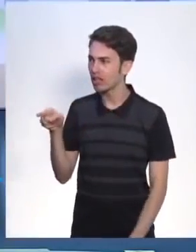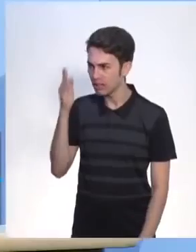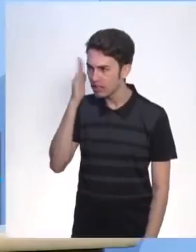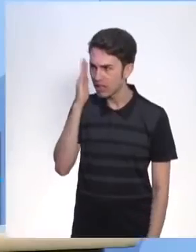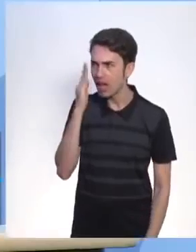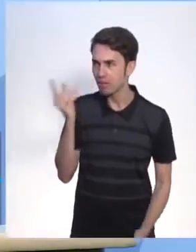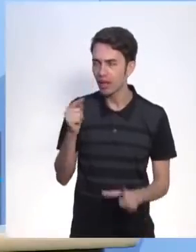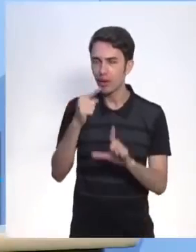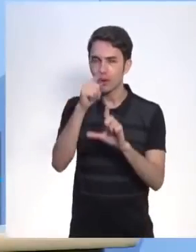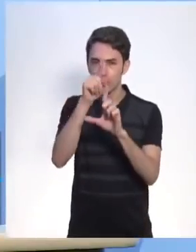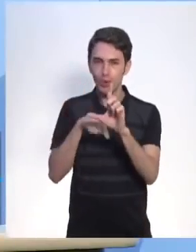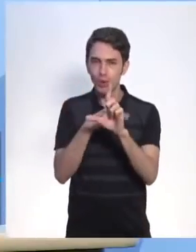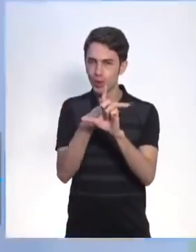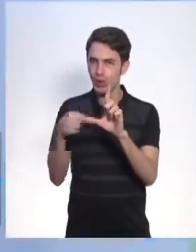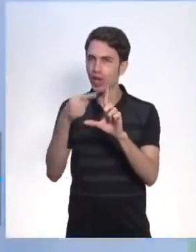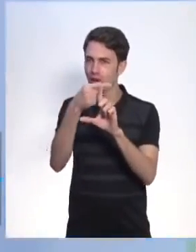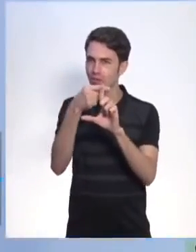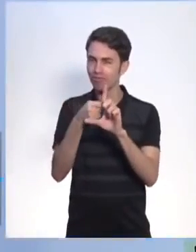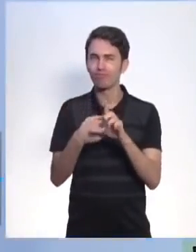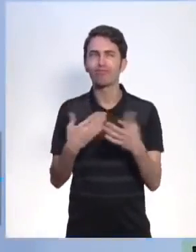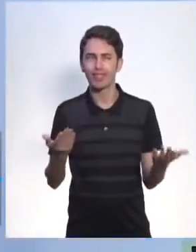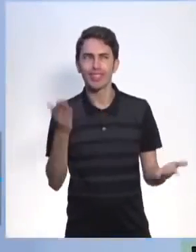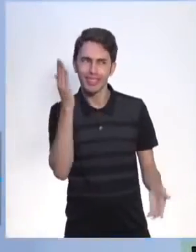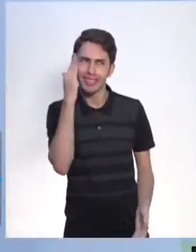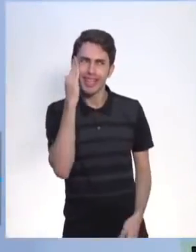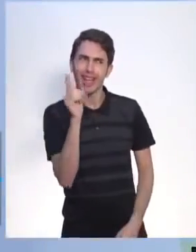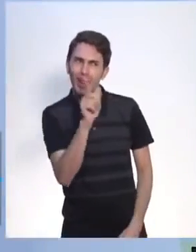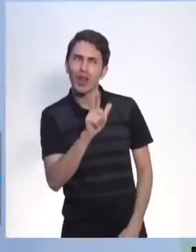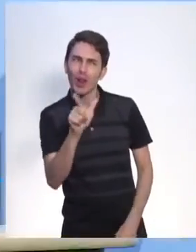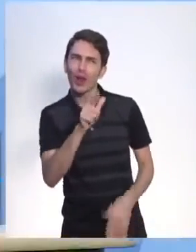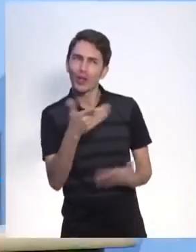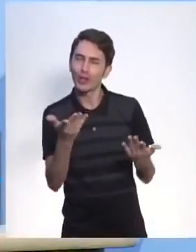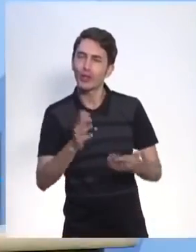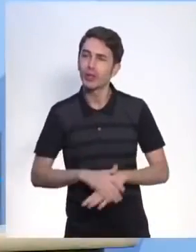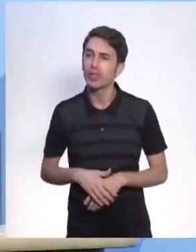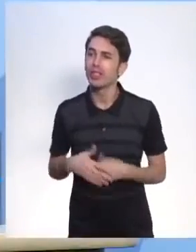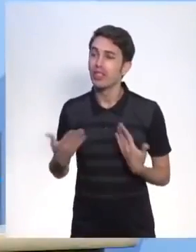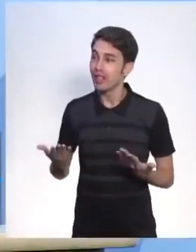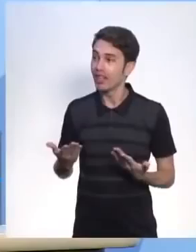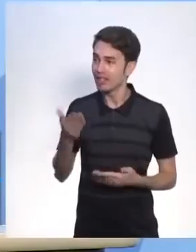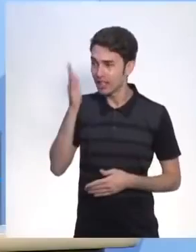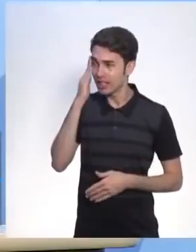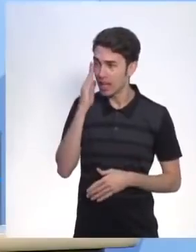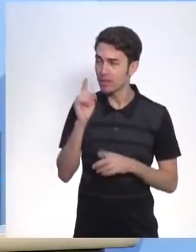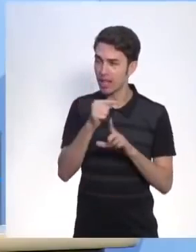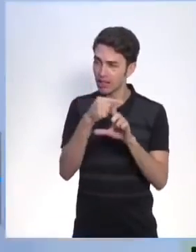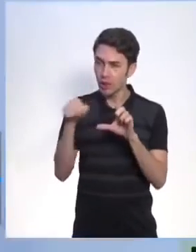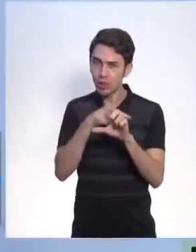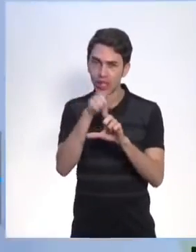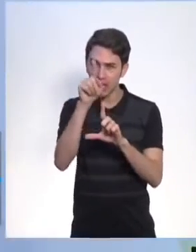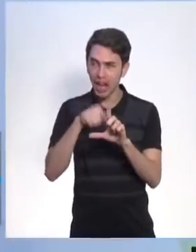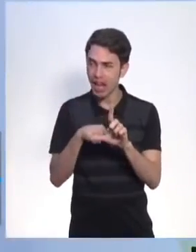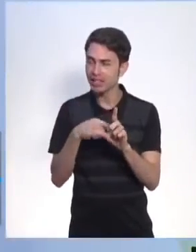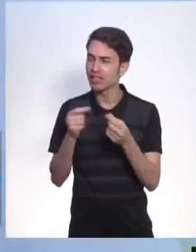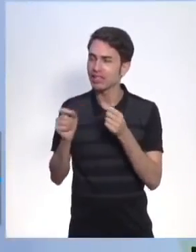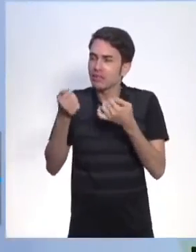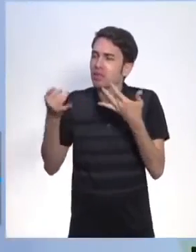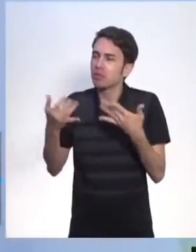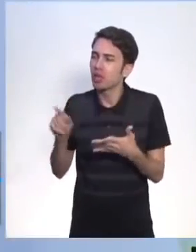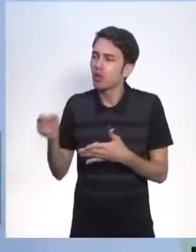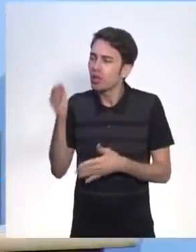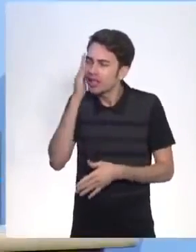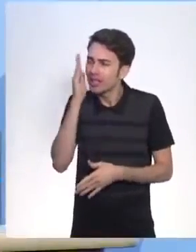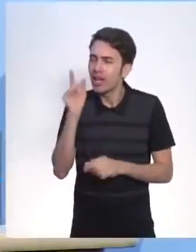cartesiano? Sim, lógico. As características do plano, você sabe me dizer o Sim. que é exatamente? O que Bom. você sabe o que é o plano